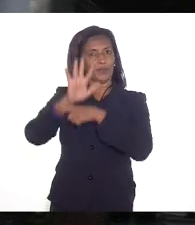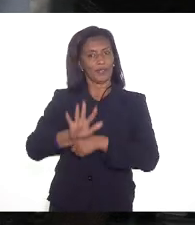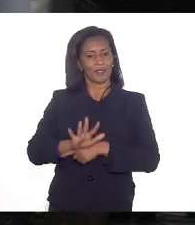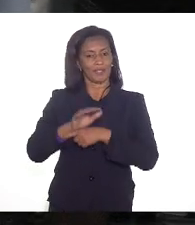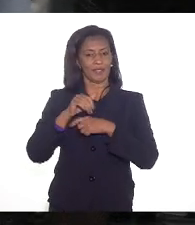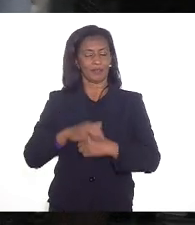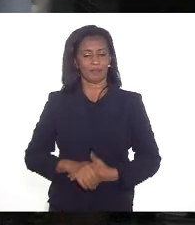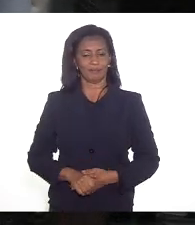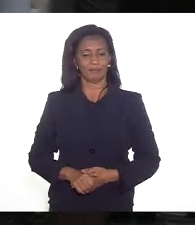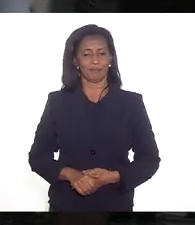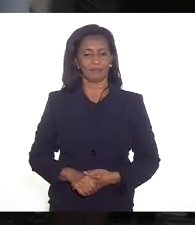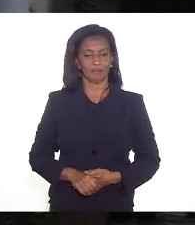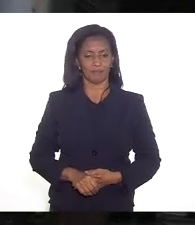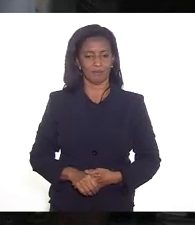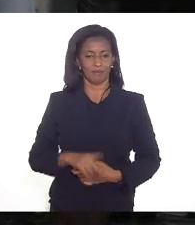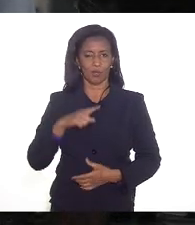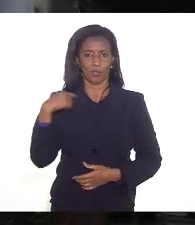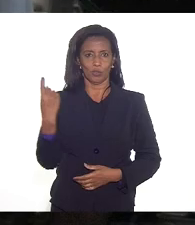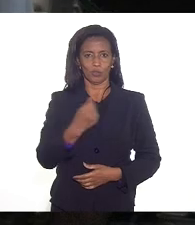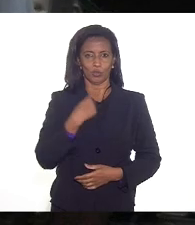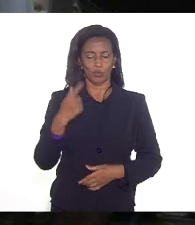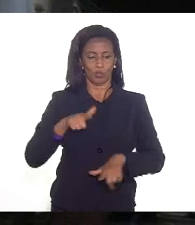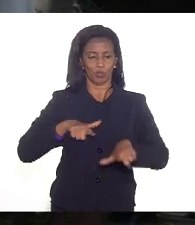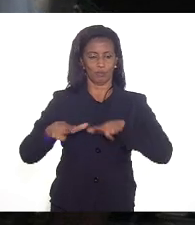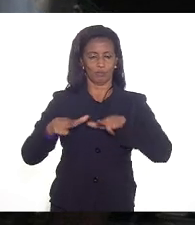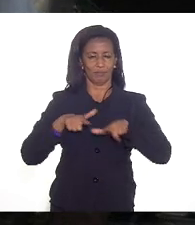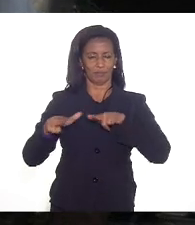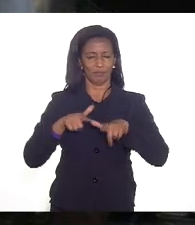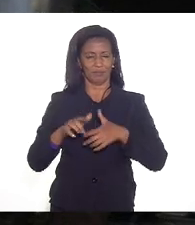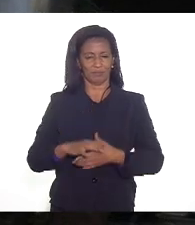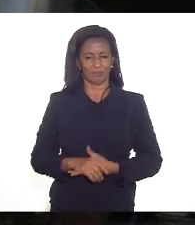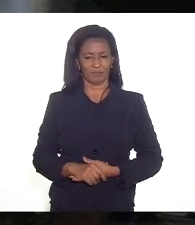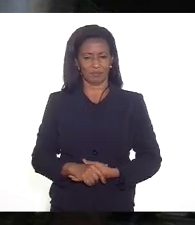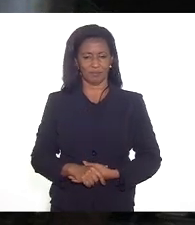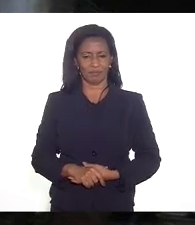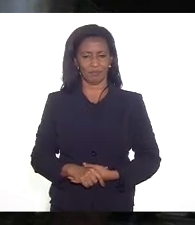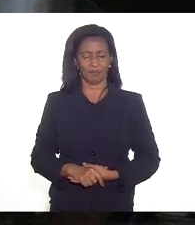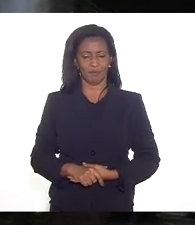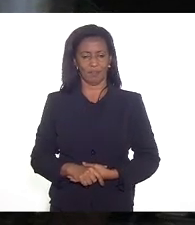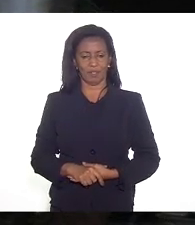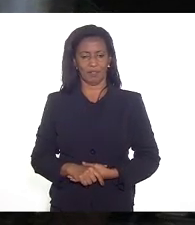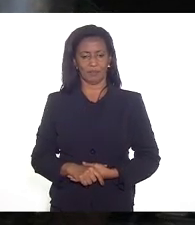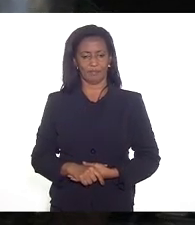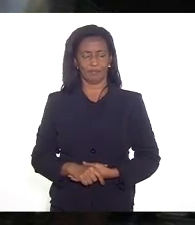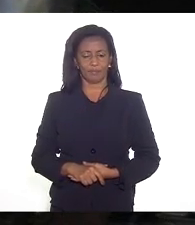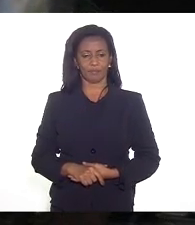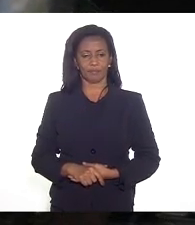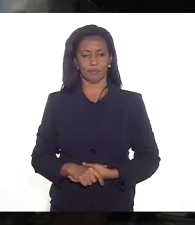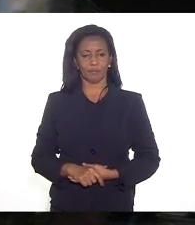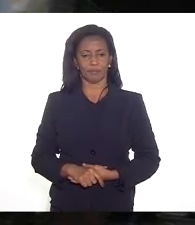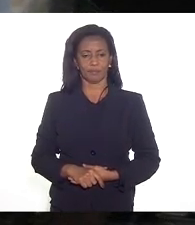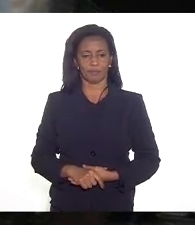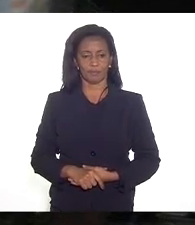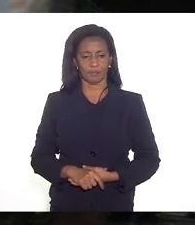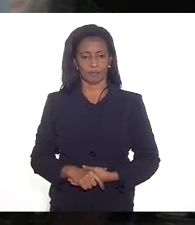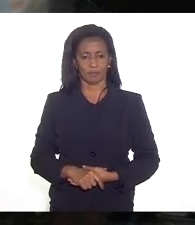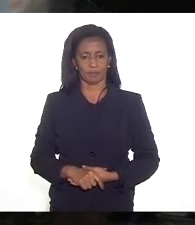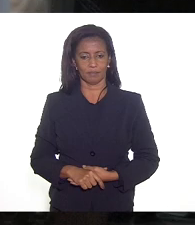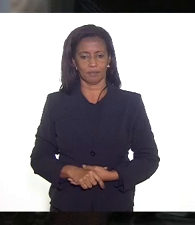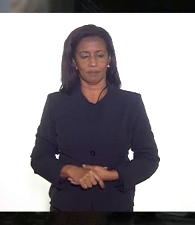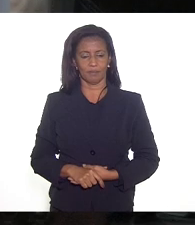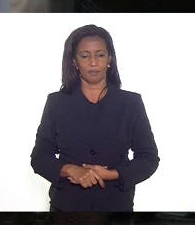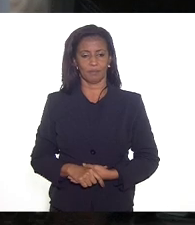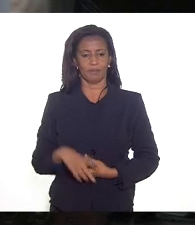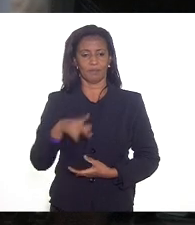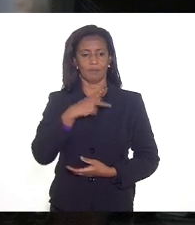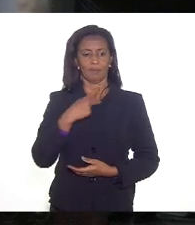Deus os nossos trabalhos e e eu deixo na volta amigo a